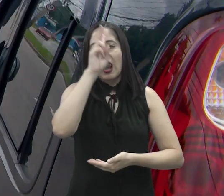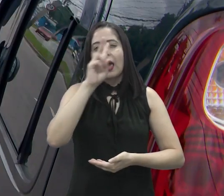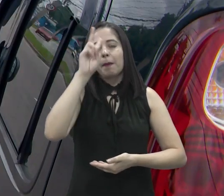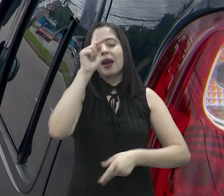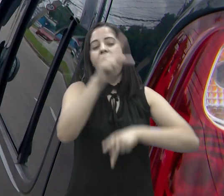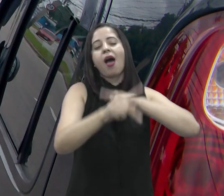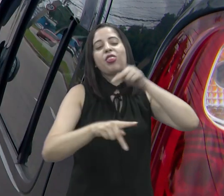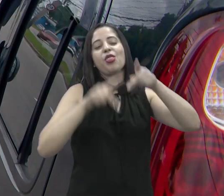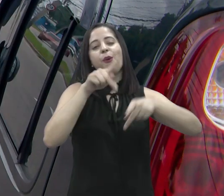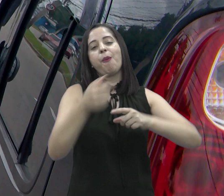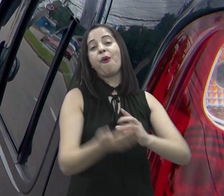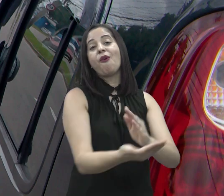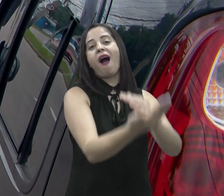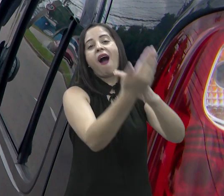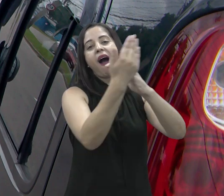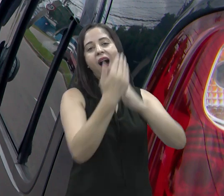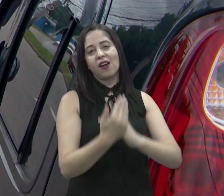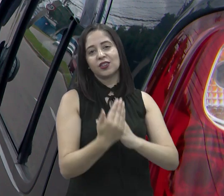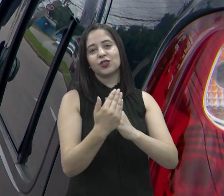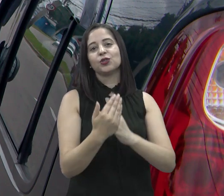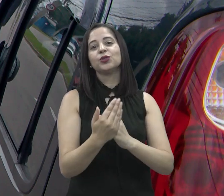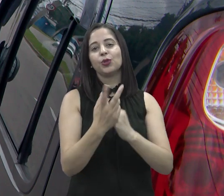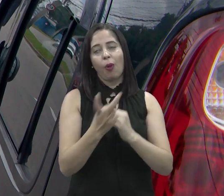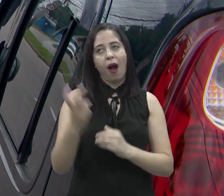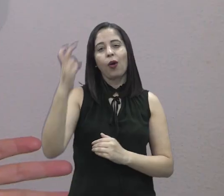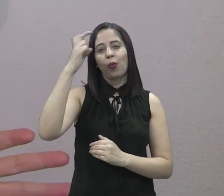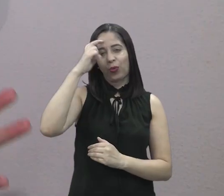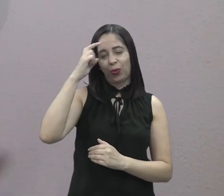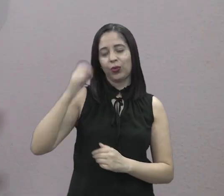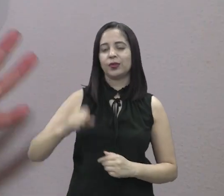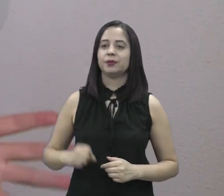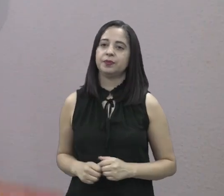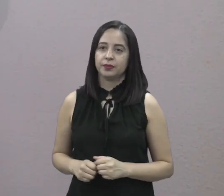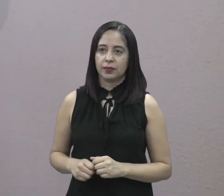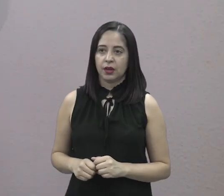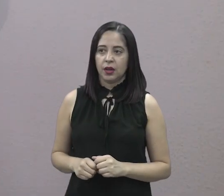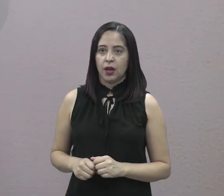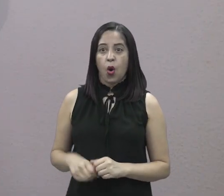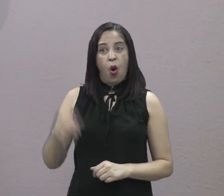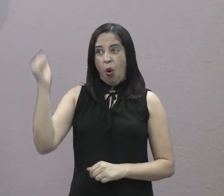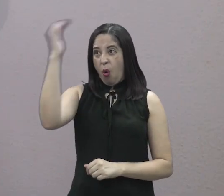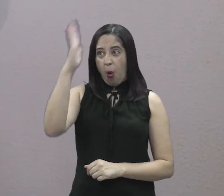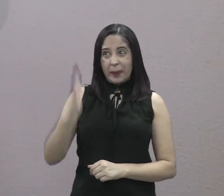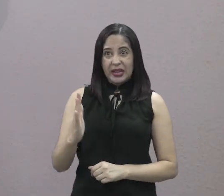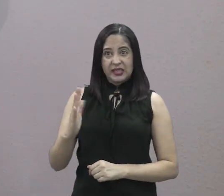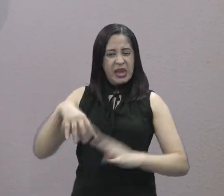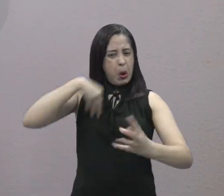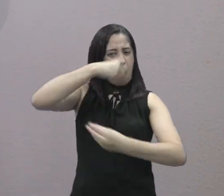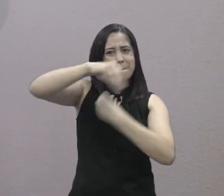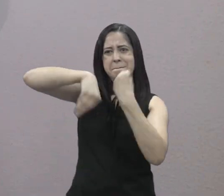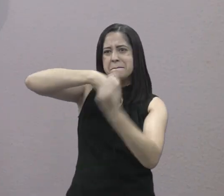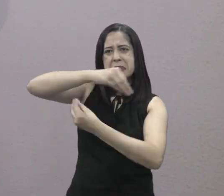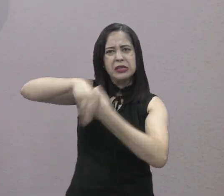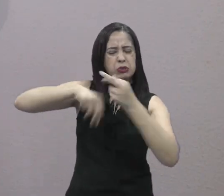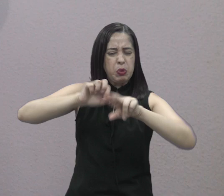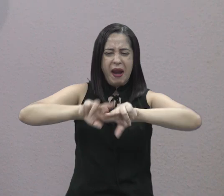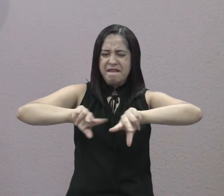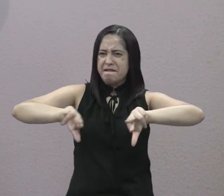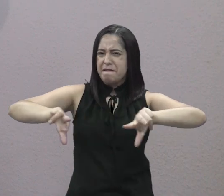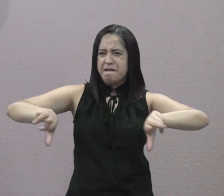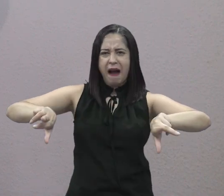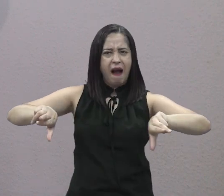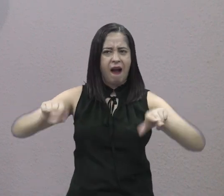povo que contribuiu diretamente para a cultura local. Então, nós somos formados por vários povos e homenagear um povo que